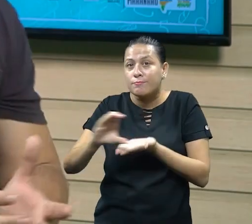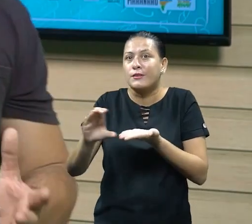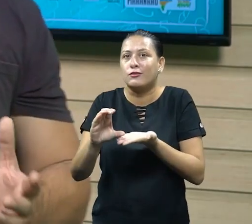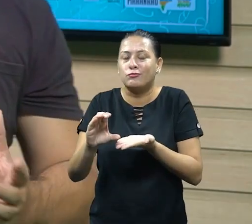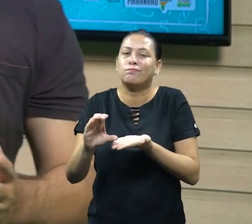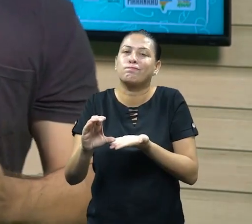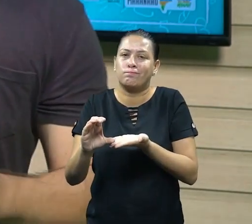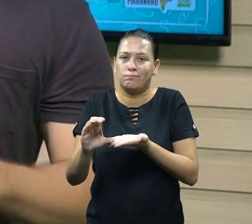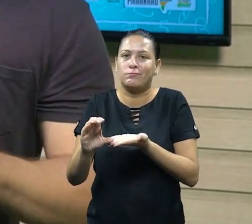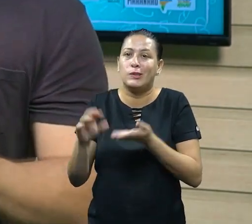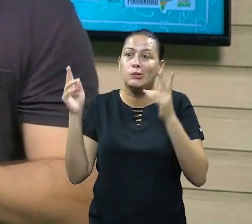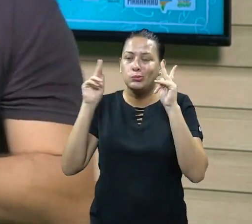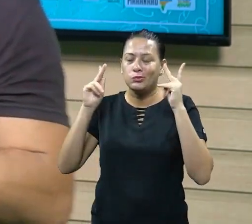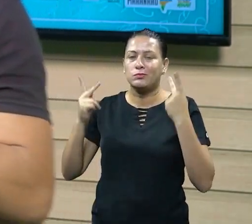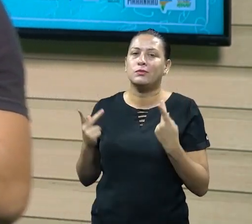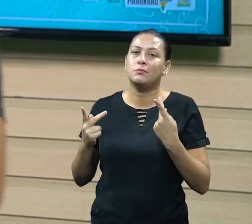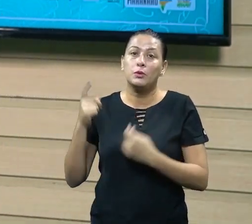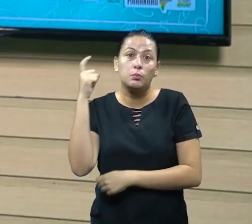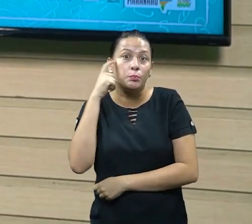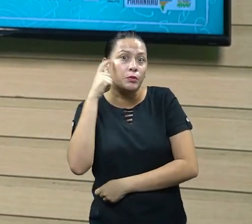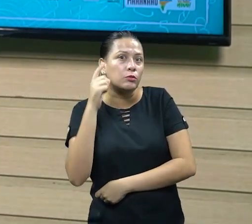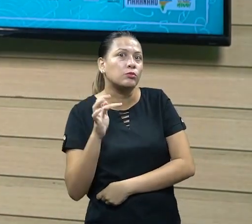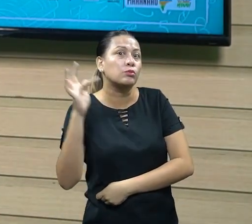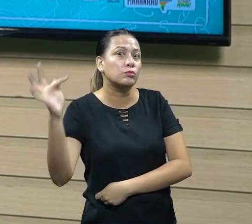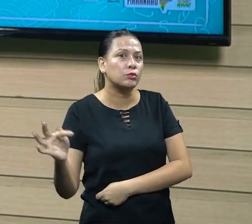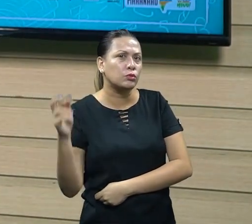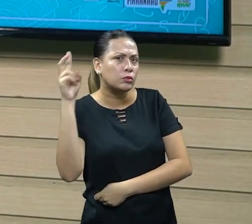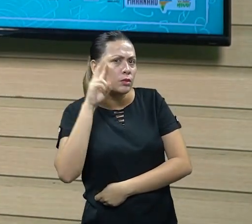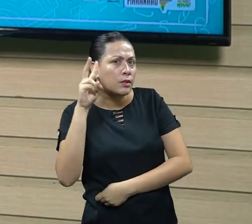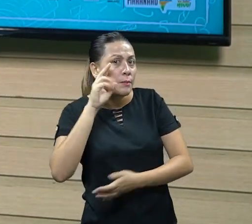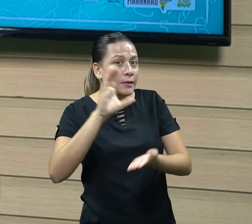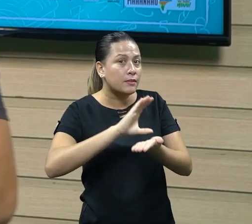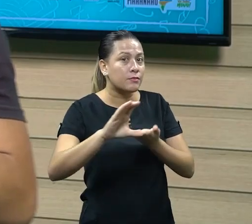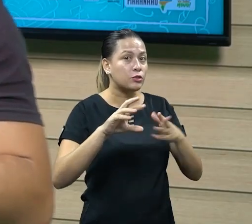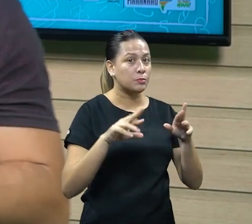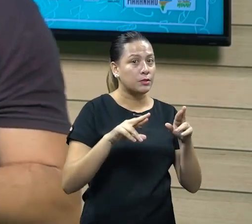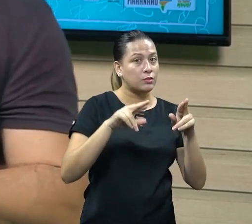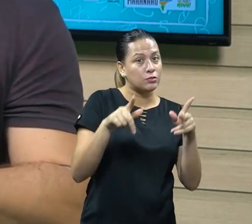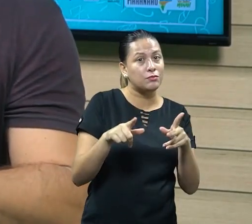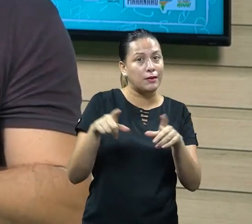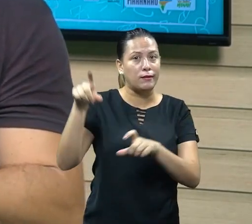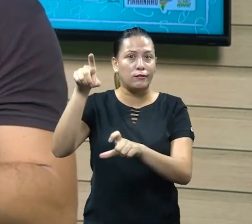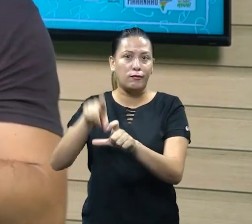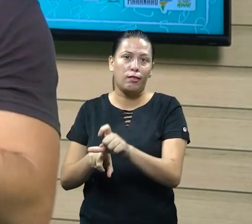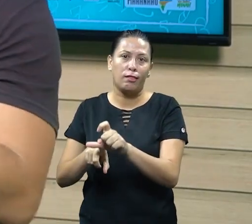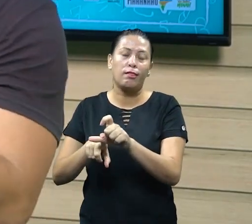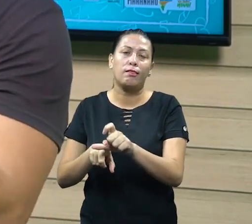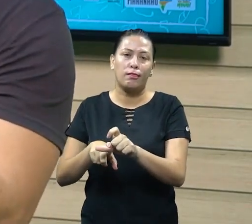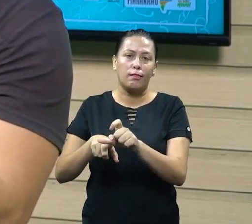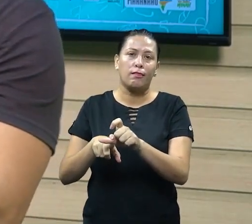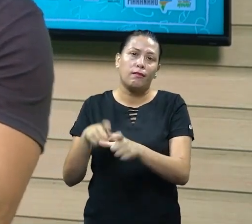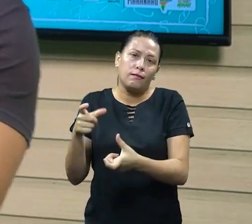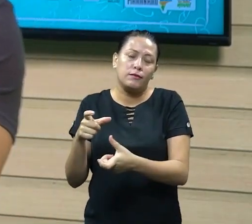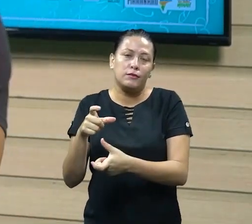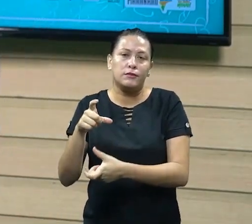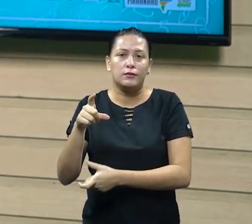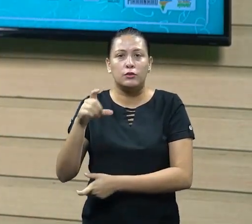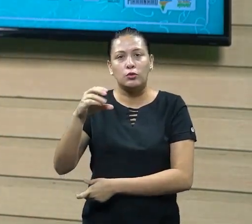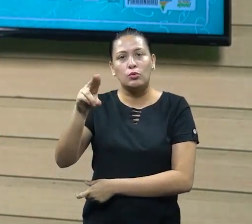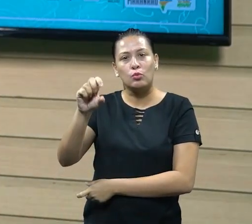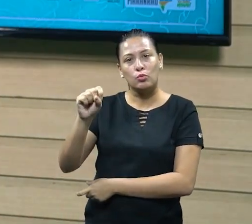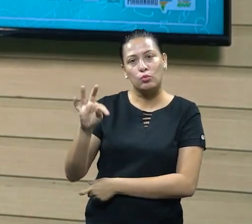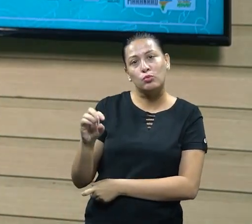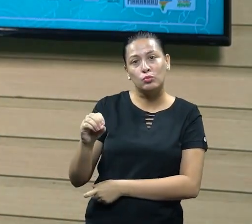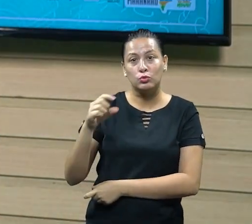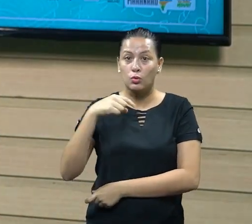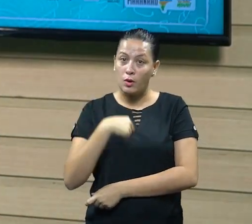pensando nesse futuro. Lembrando que investimento é diferente de gasto, de custo. Investimento, eu vou gastar um dinheiro, mas eu